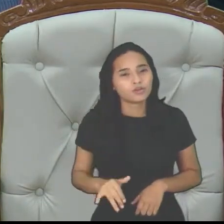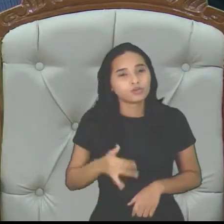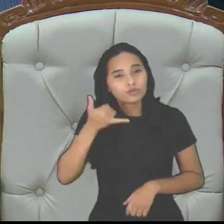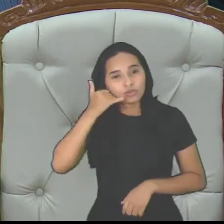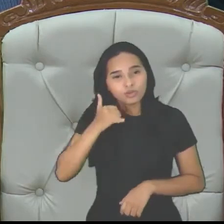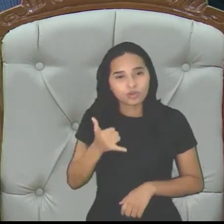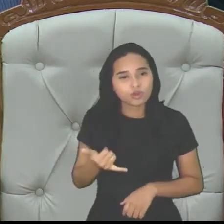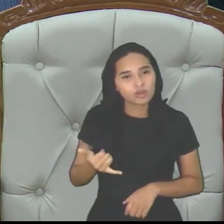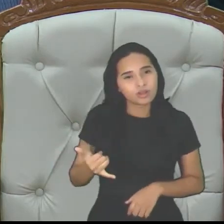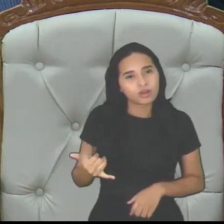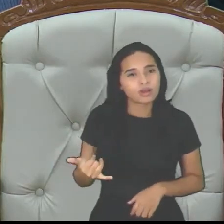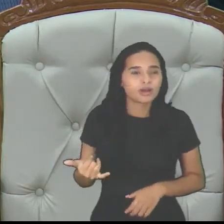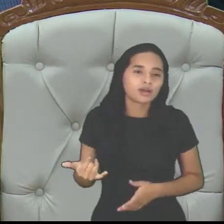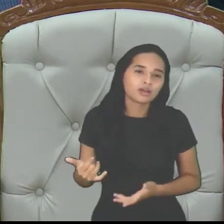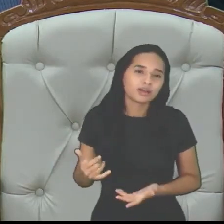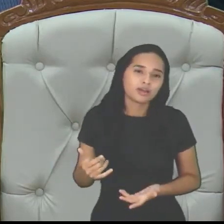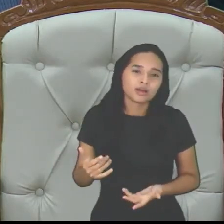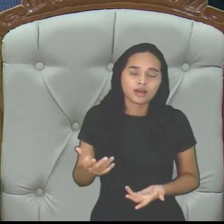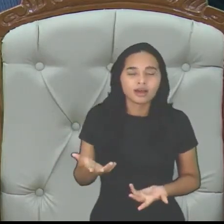cerca elétrica,